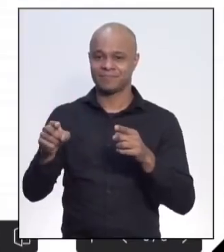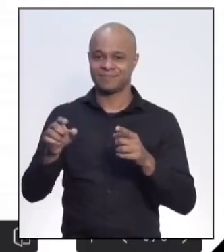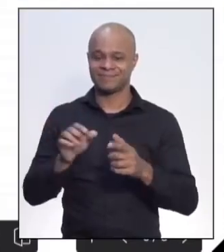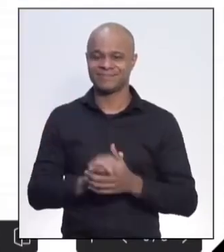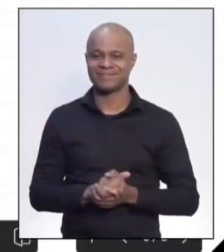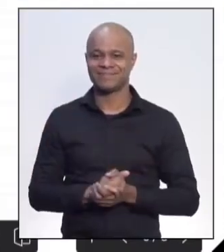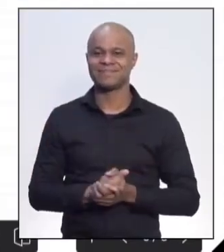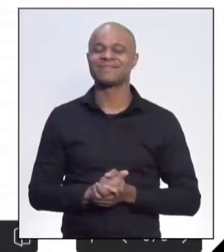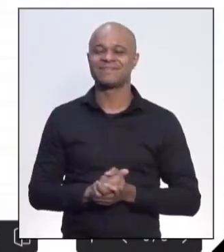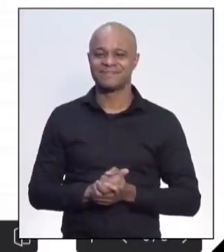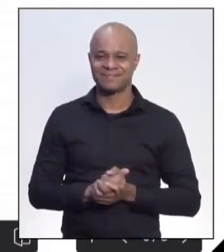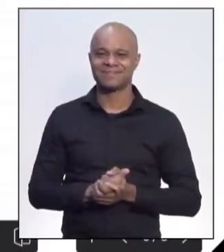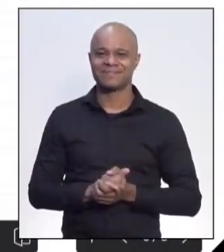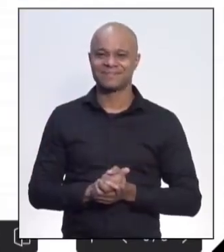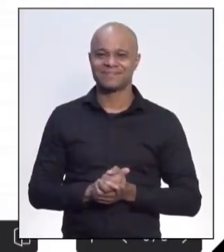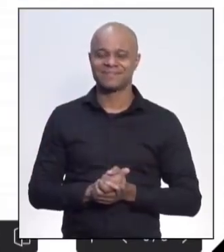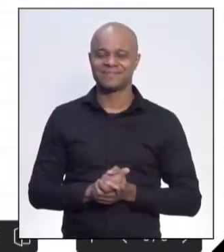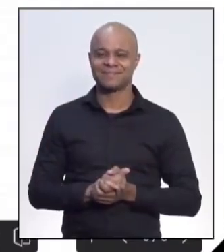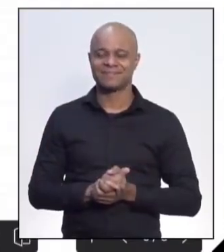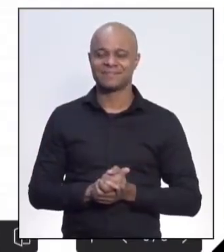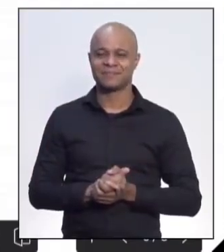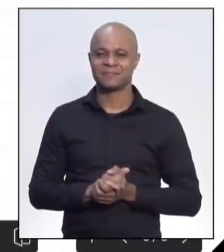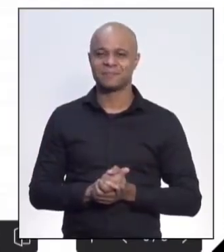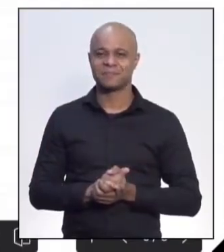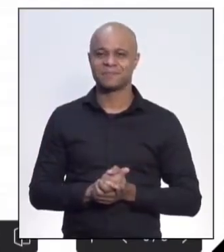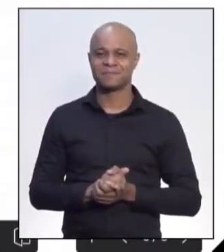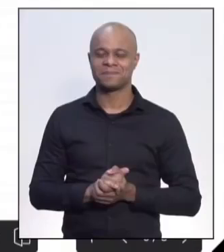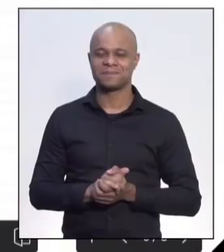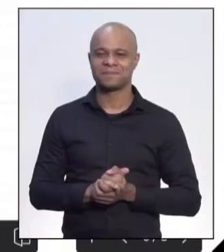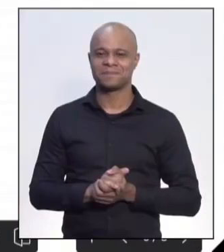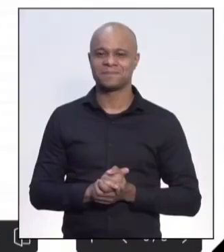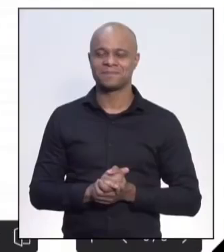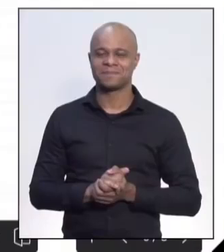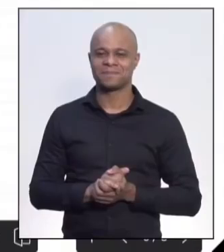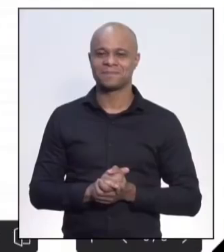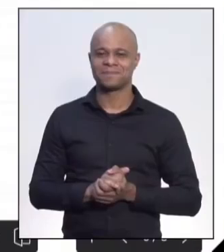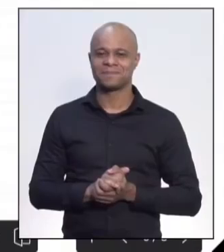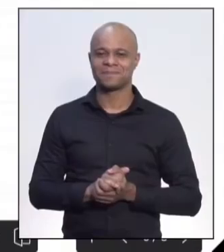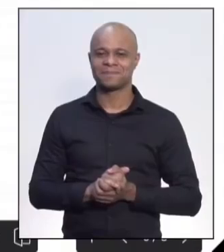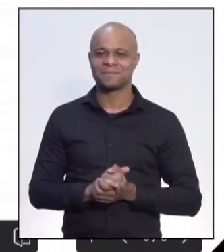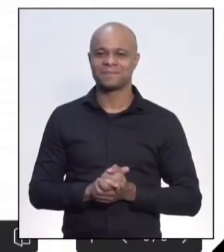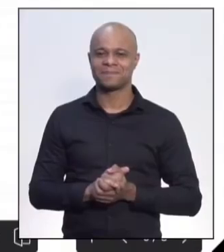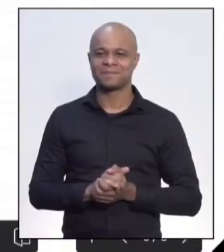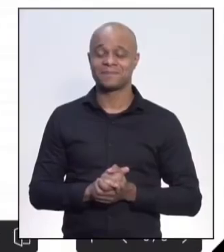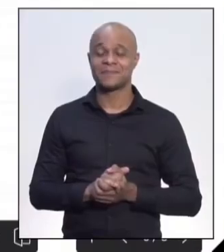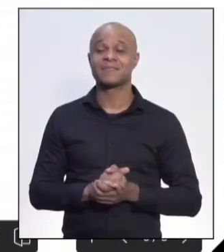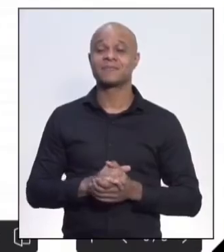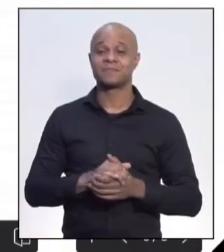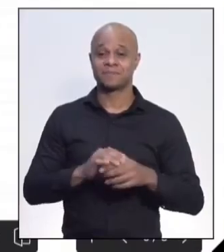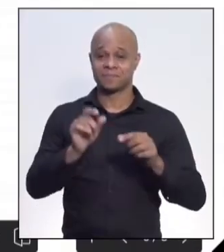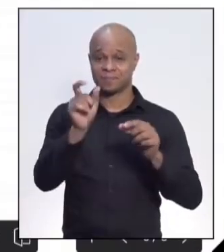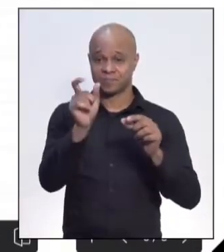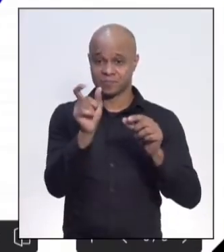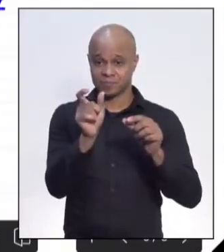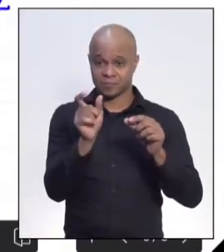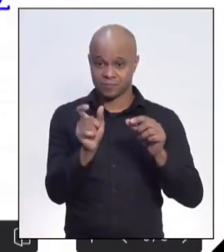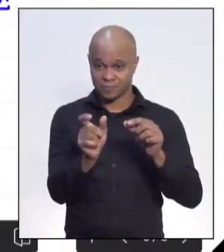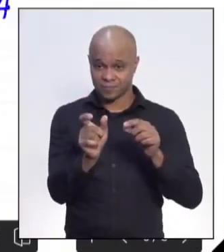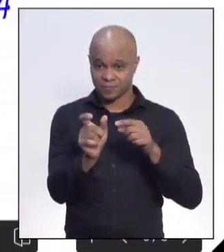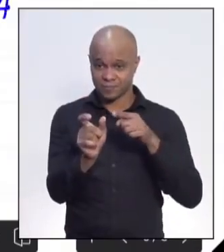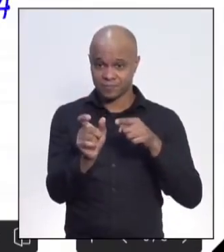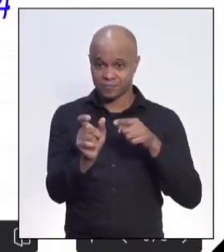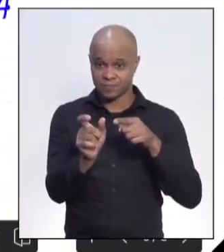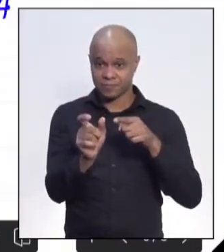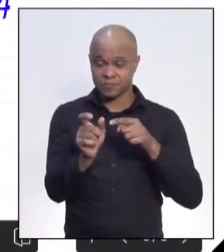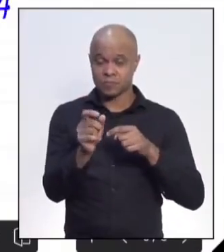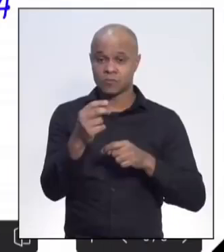1 e 2. O terceiro vai ser 2 vezes 2, que é igual